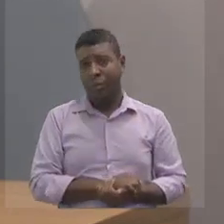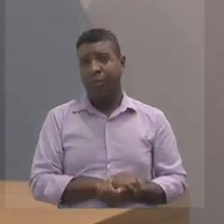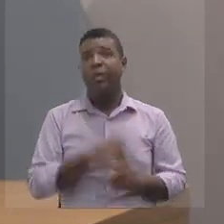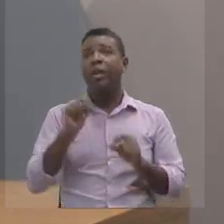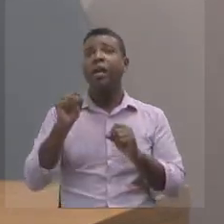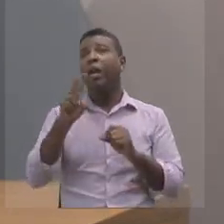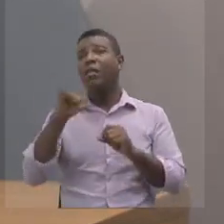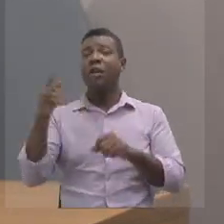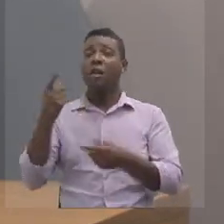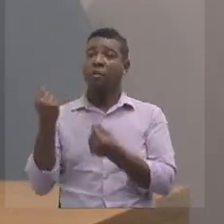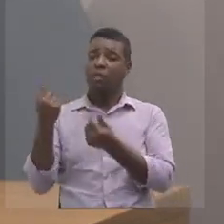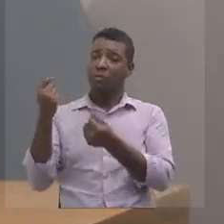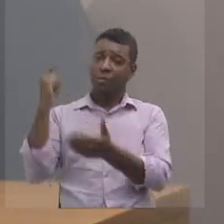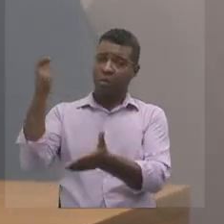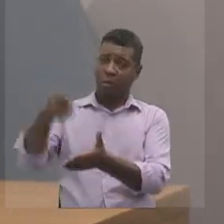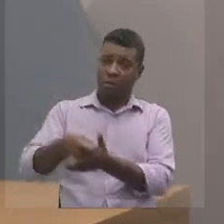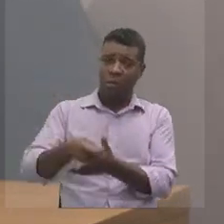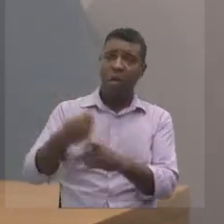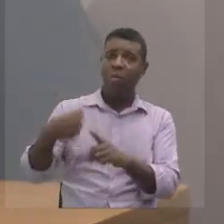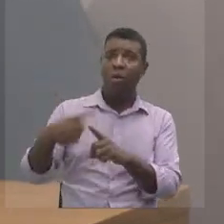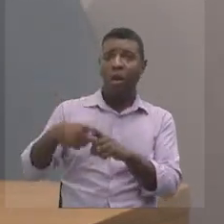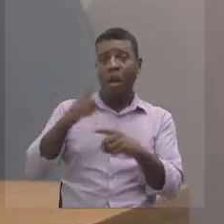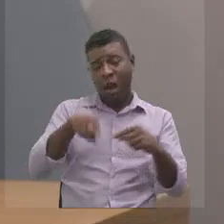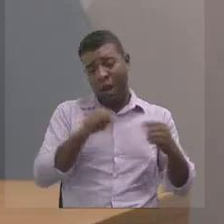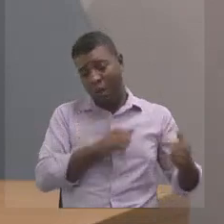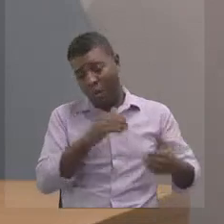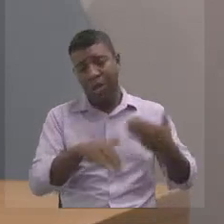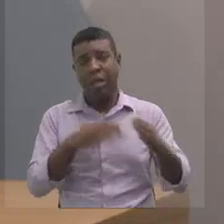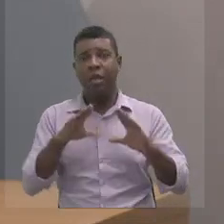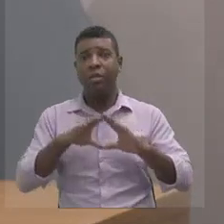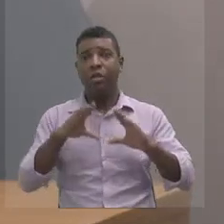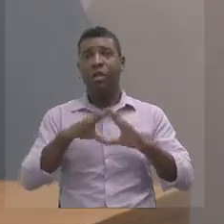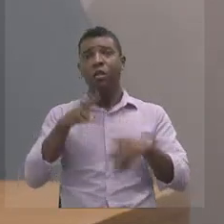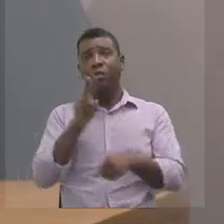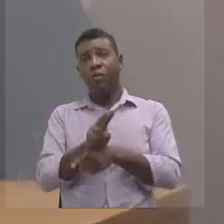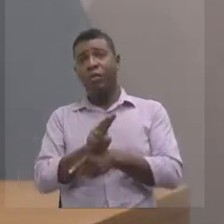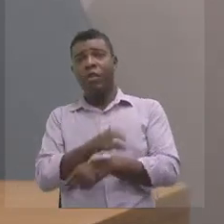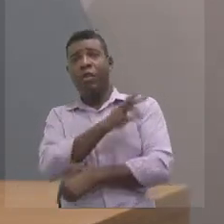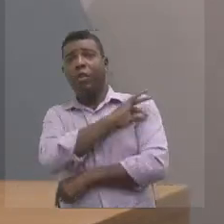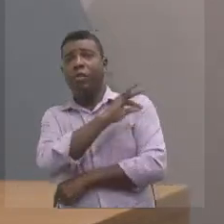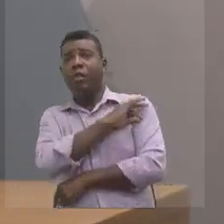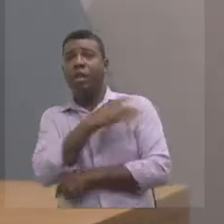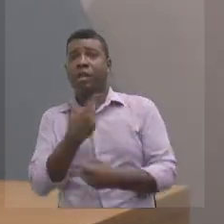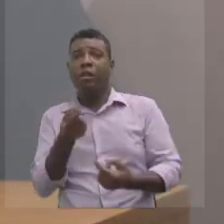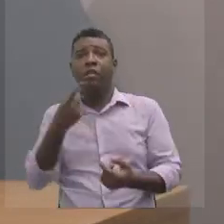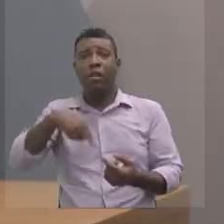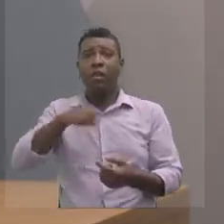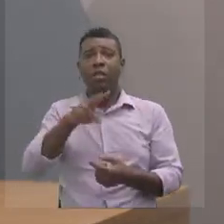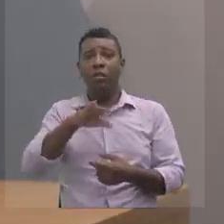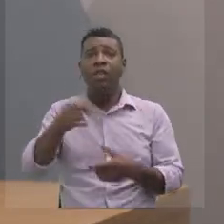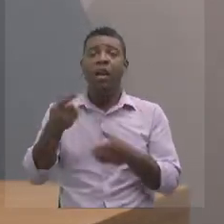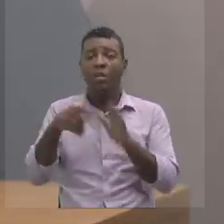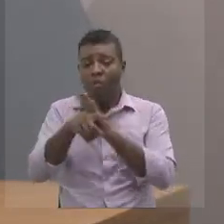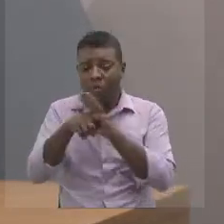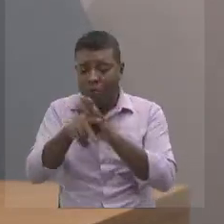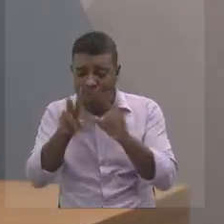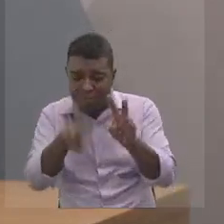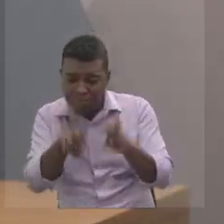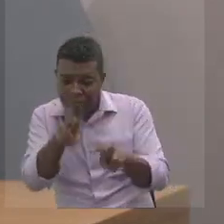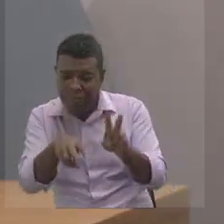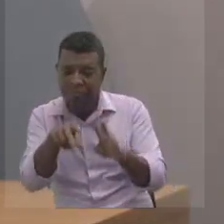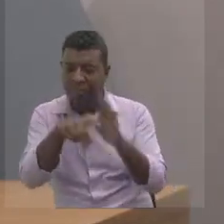subsidiar porque esse é um processo de fiscalização da Assembleia Então nós vamos fiscalizar o processo